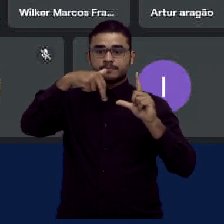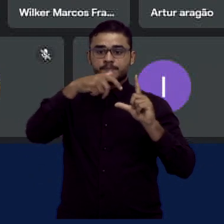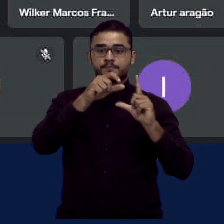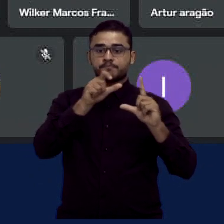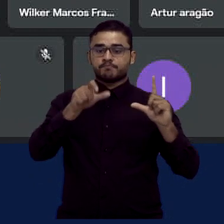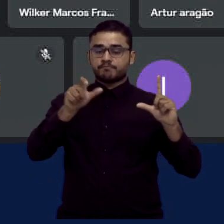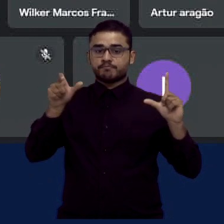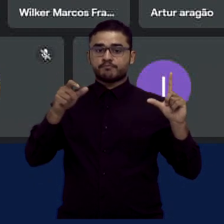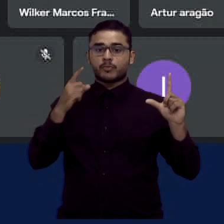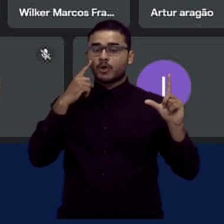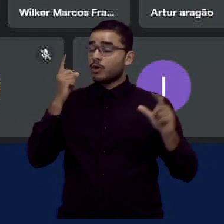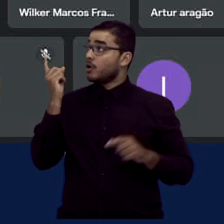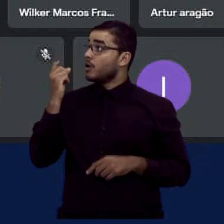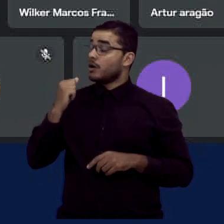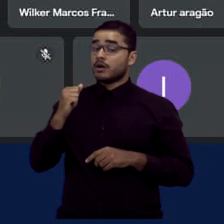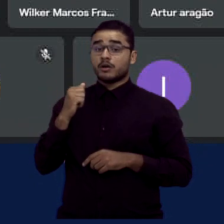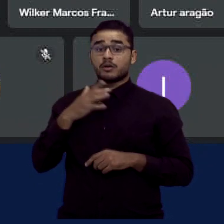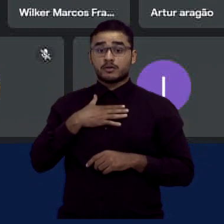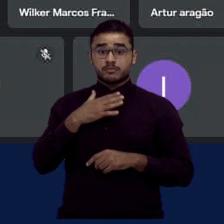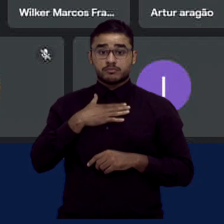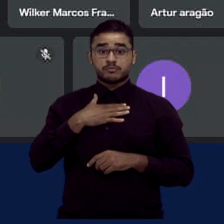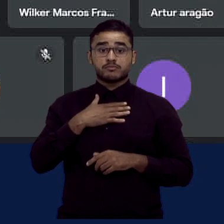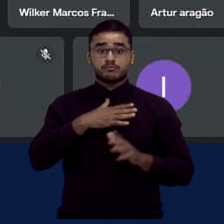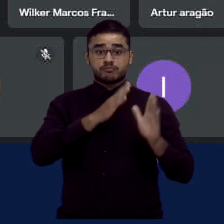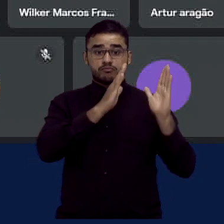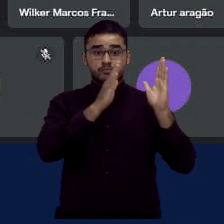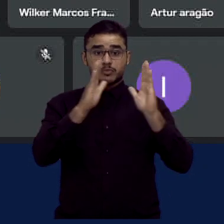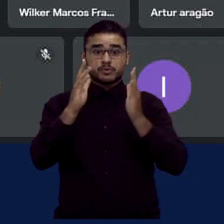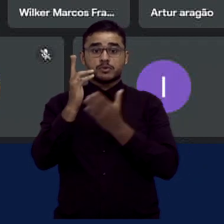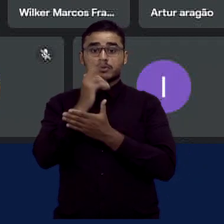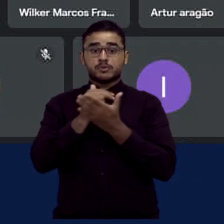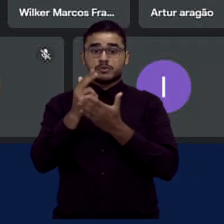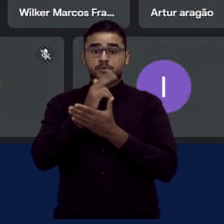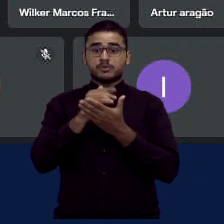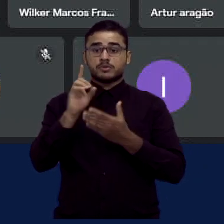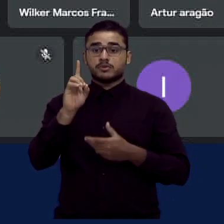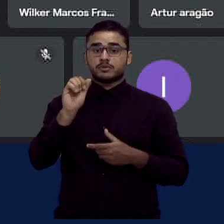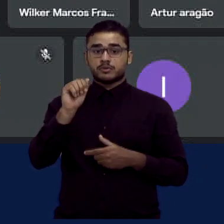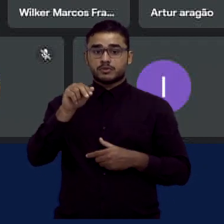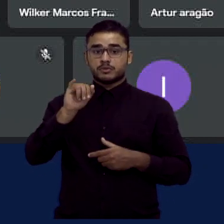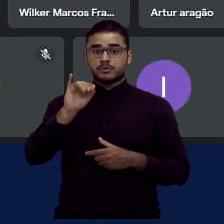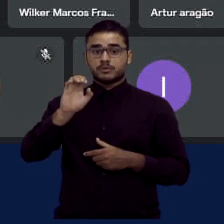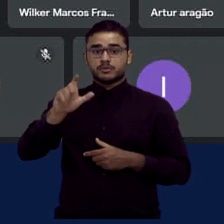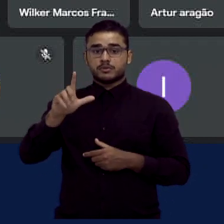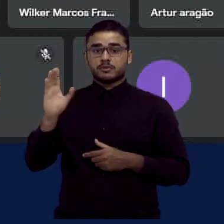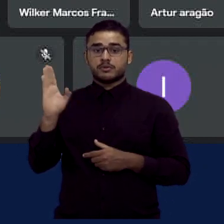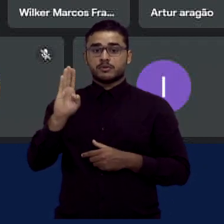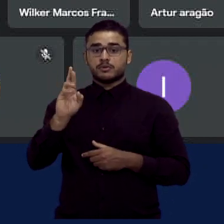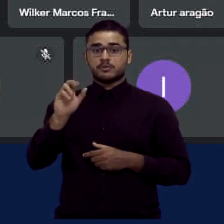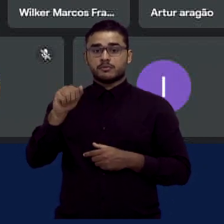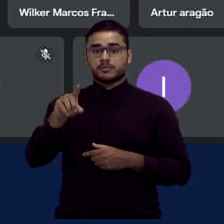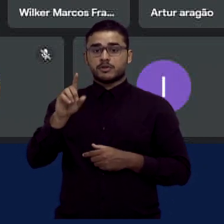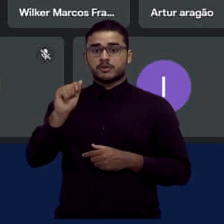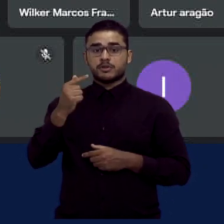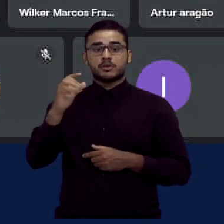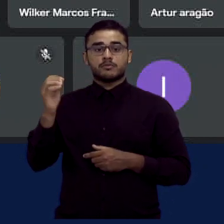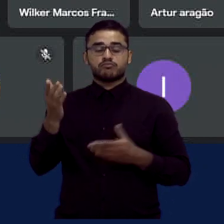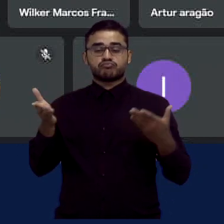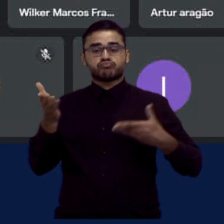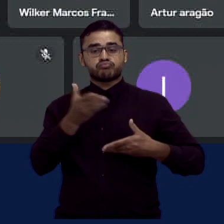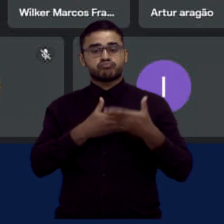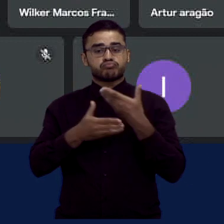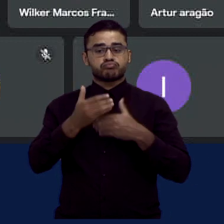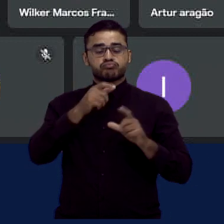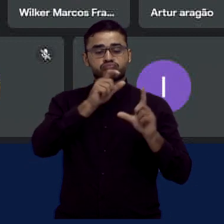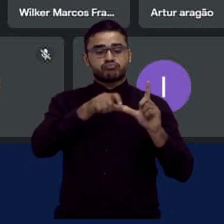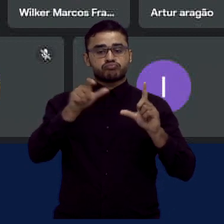Esse quadrinho é roteiro meu, desenho do Daniel Brandão, e você tem essas personagens em que elas estão interagindo entre si.